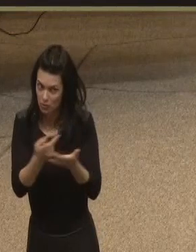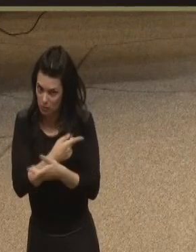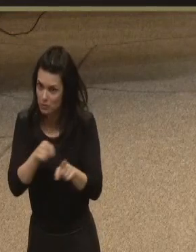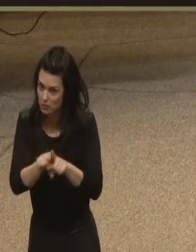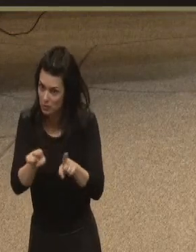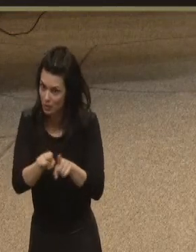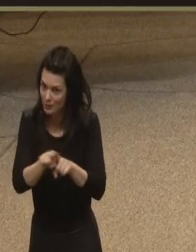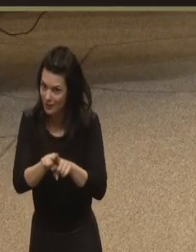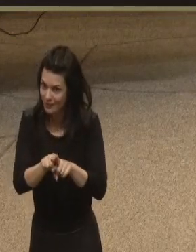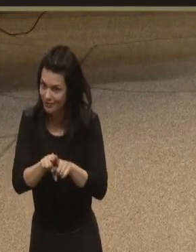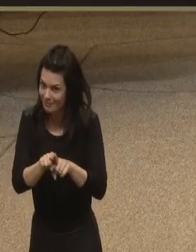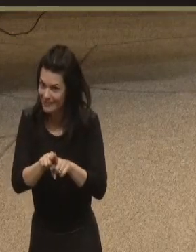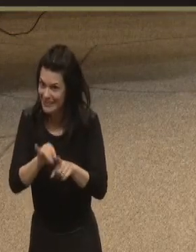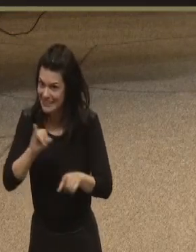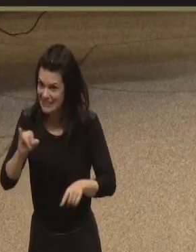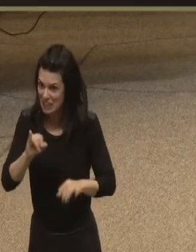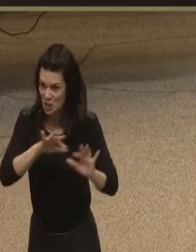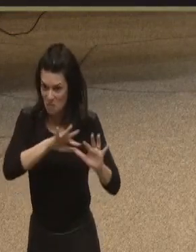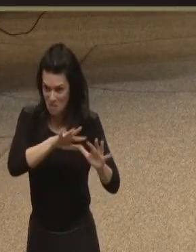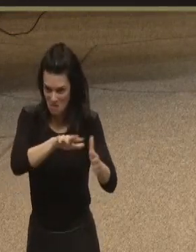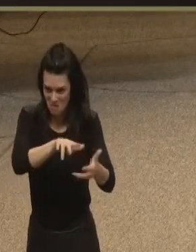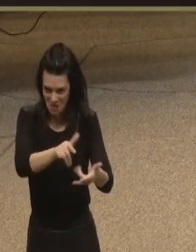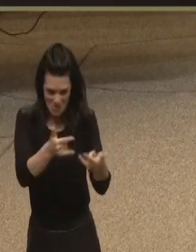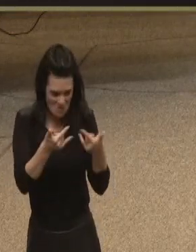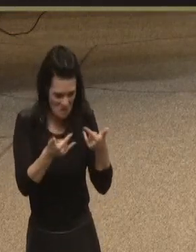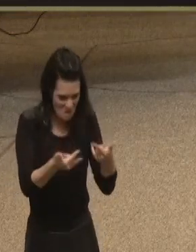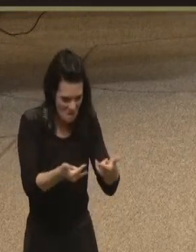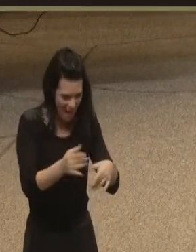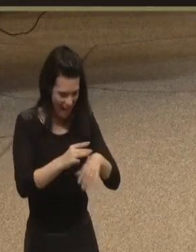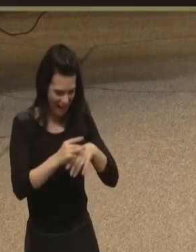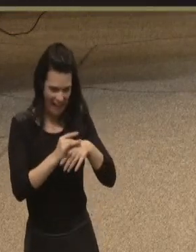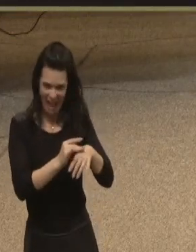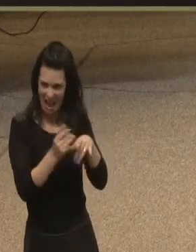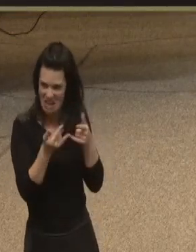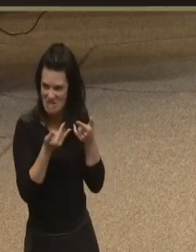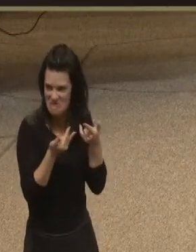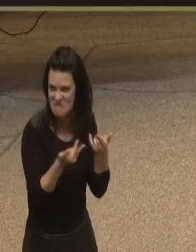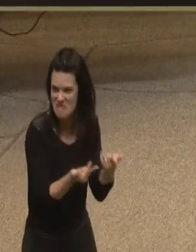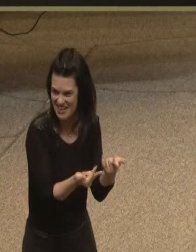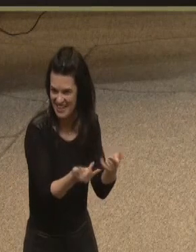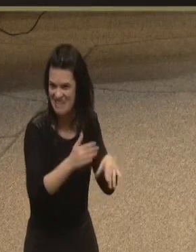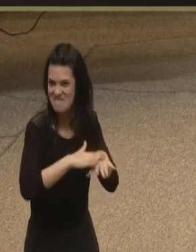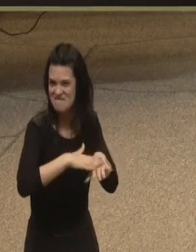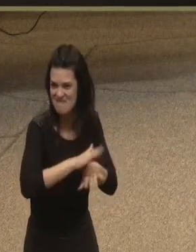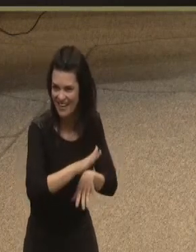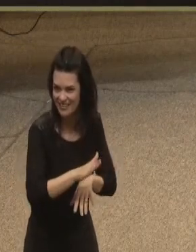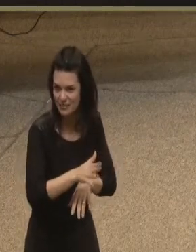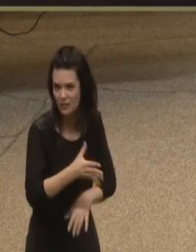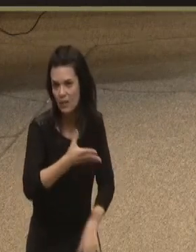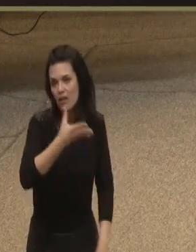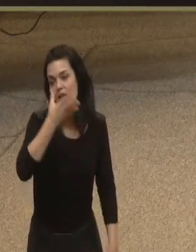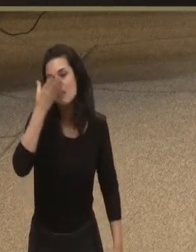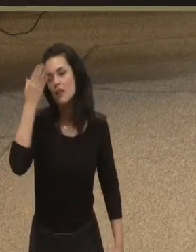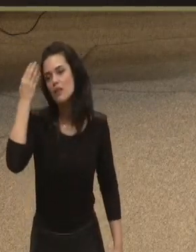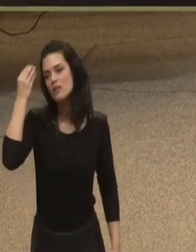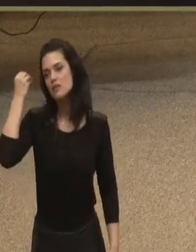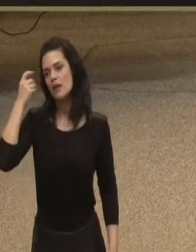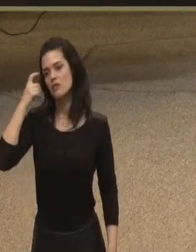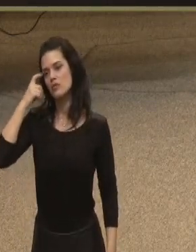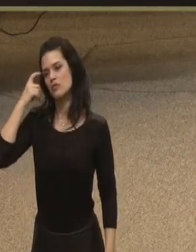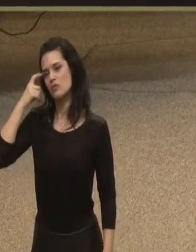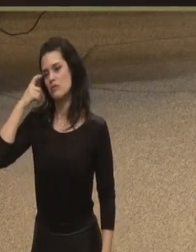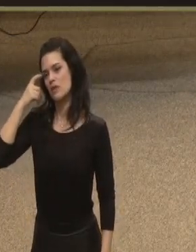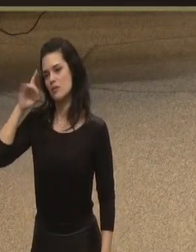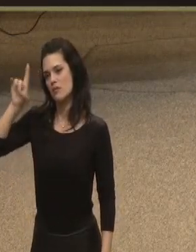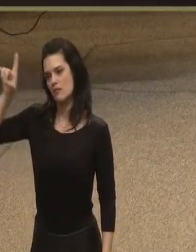valor às coisas desse mundo, quando eu e você deixamos de pensar na preciosidade, na